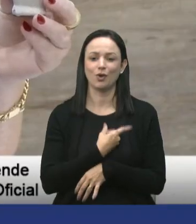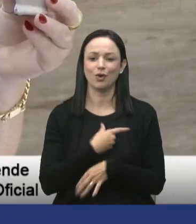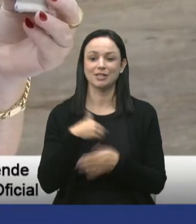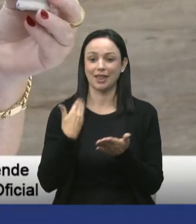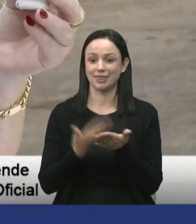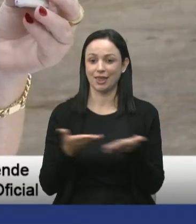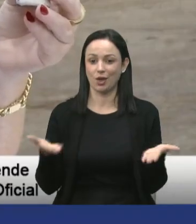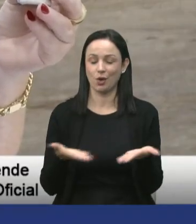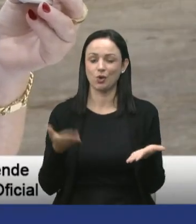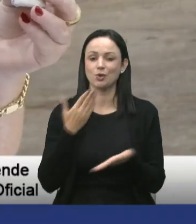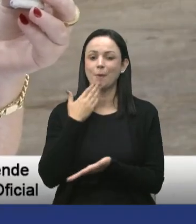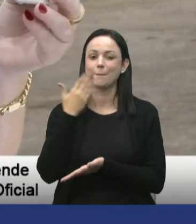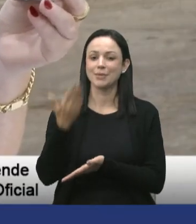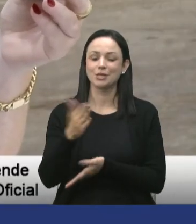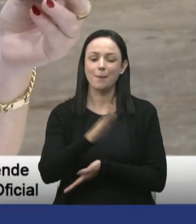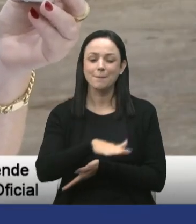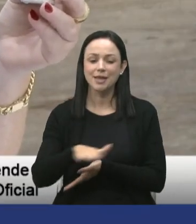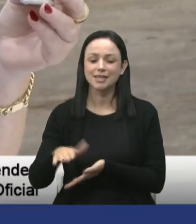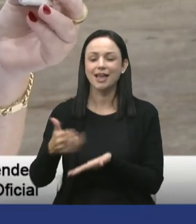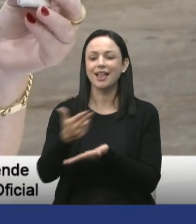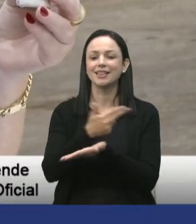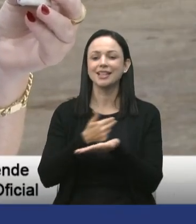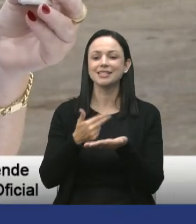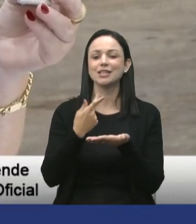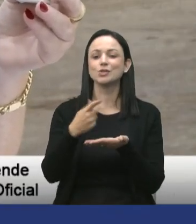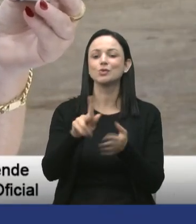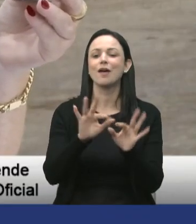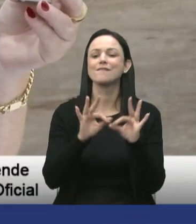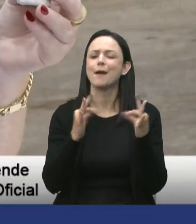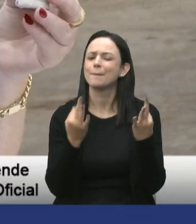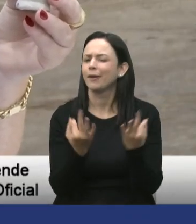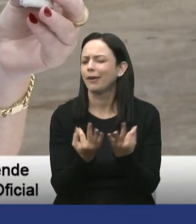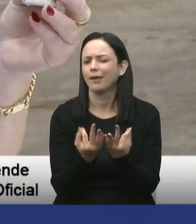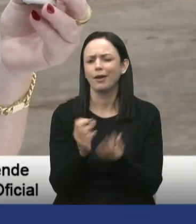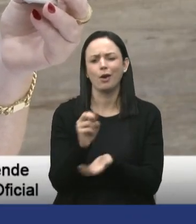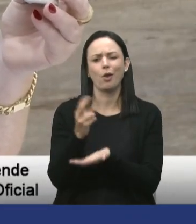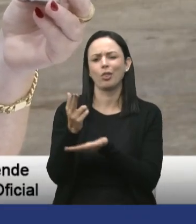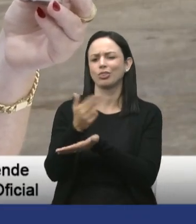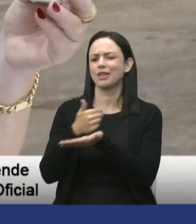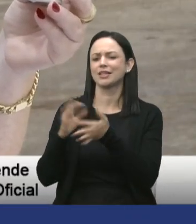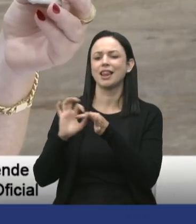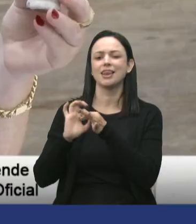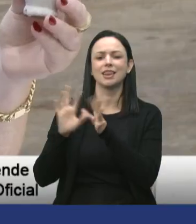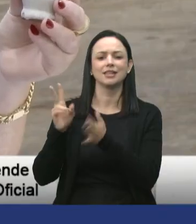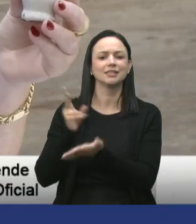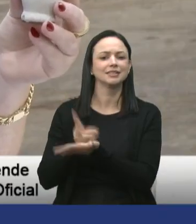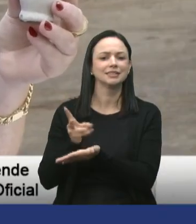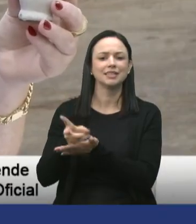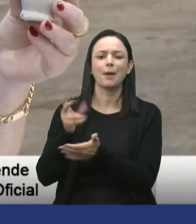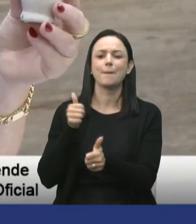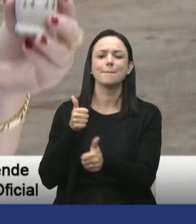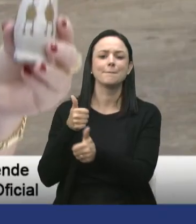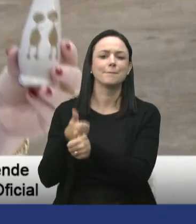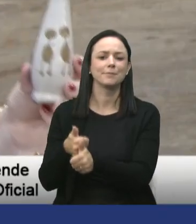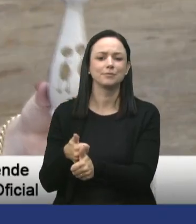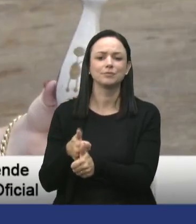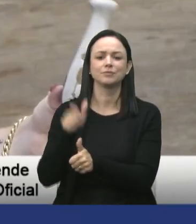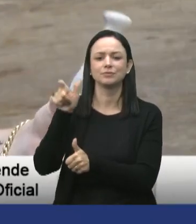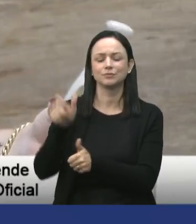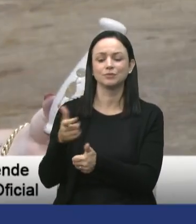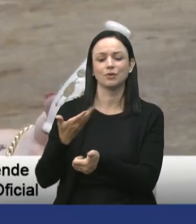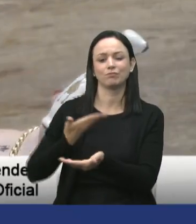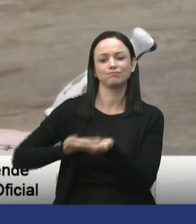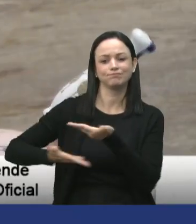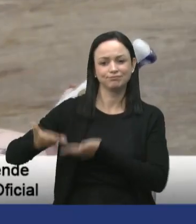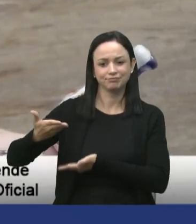na escola para os pequenos desenharem a família ou fazer um desenho livre, a referência é sempre muito próxima àquela